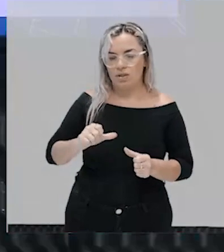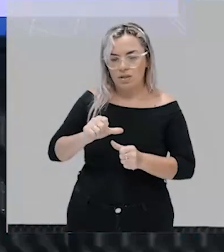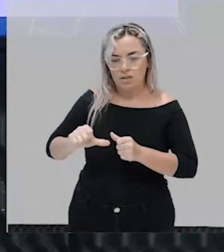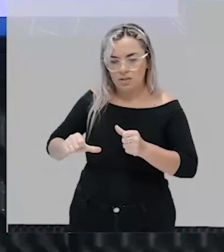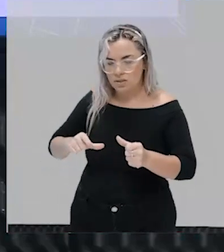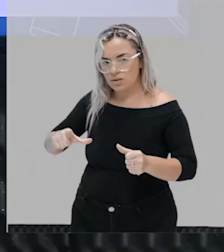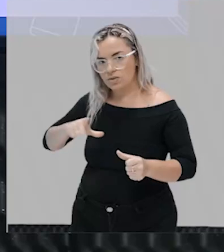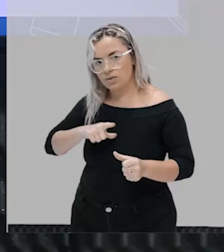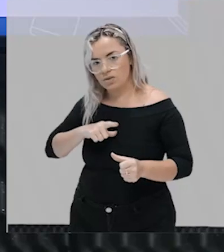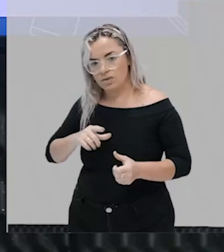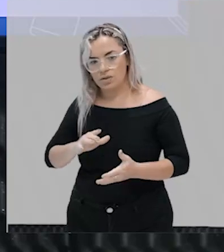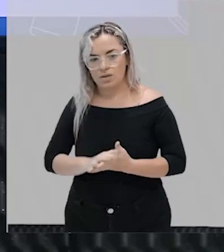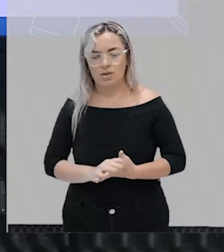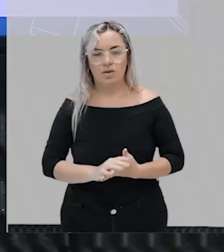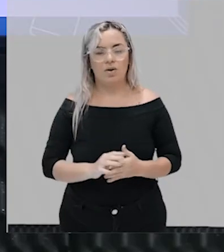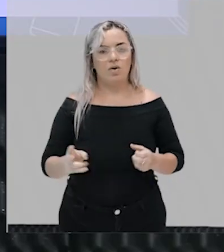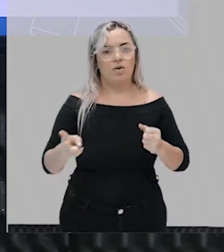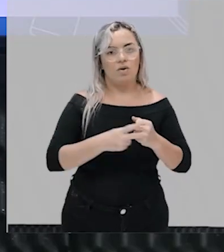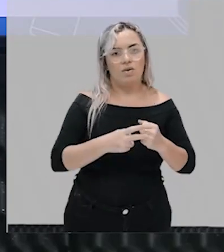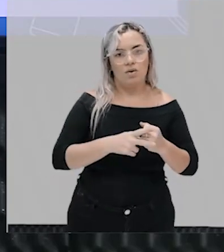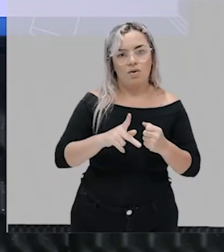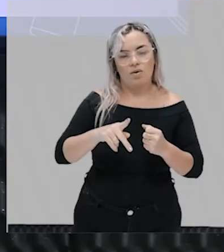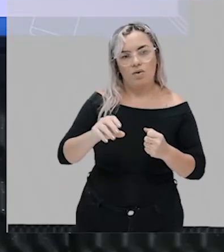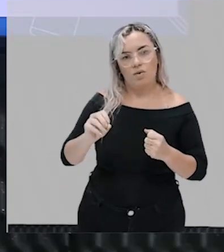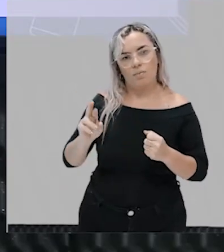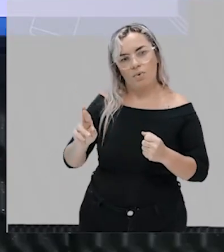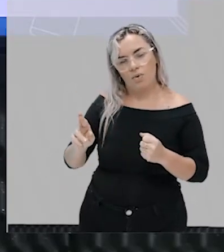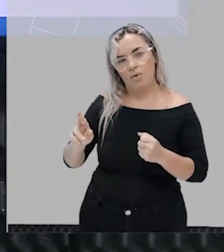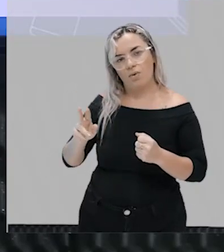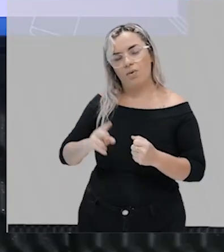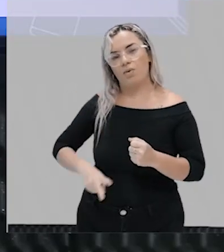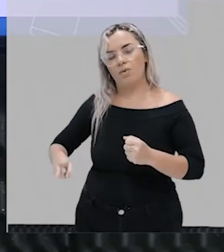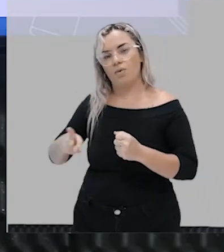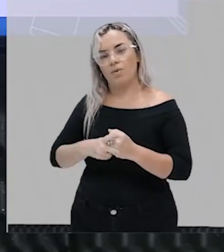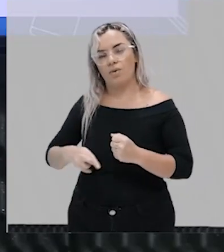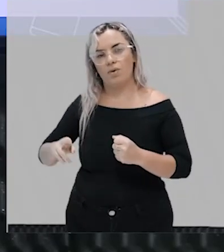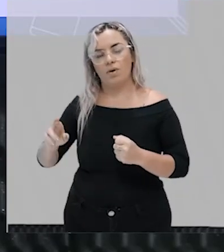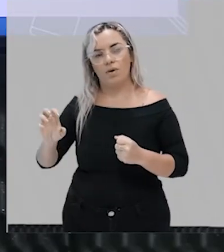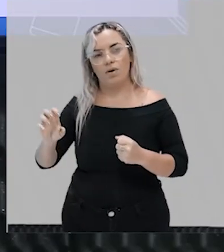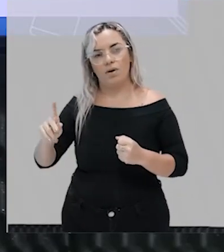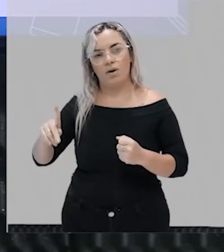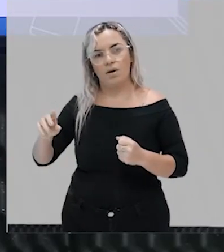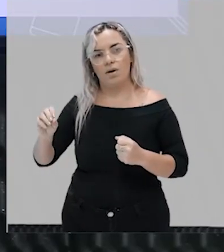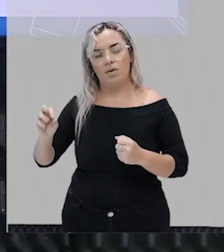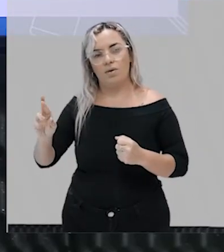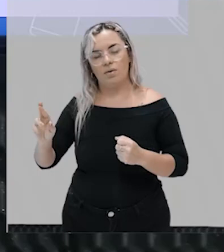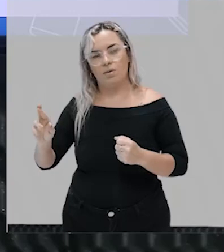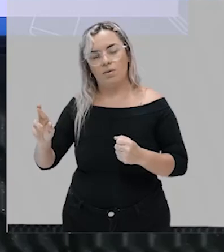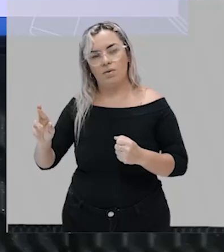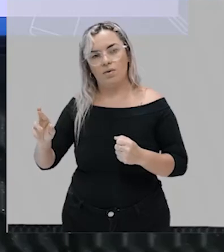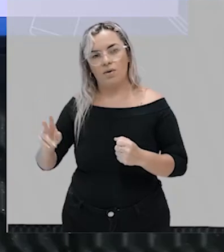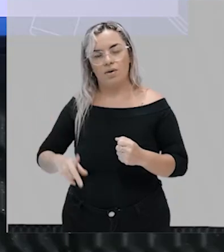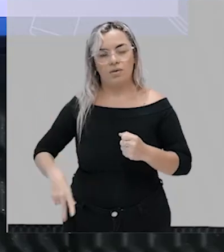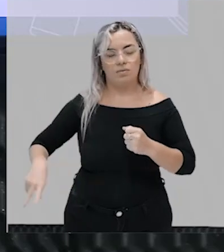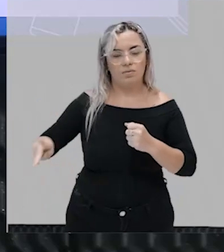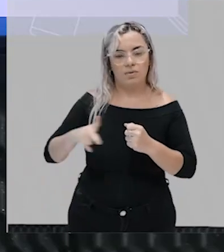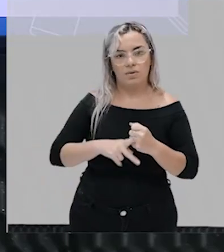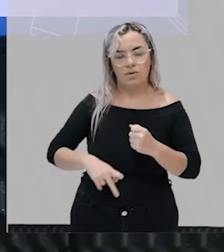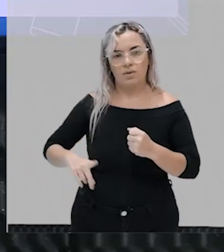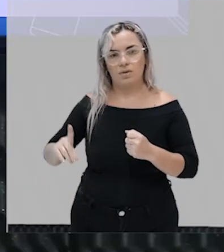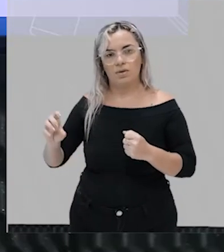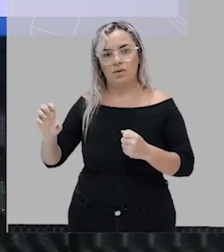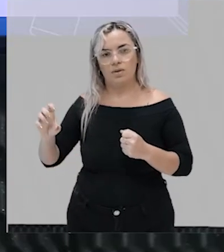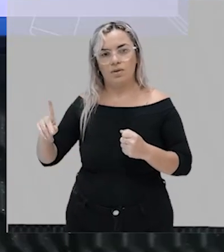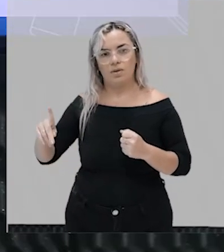verbos por, repor, todos eles irão depor, né?